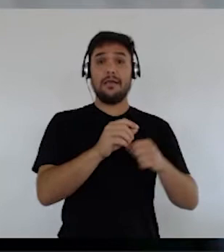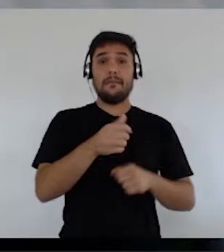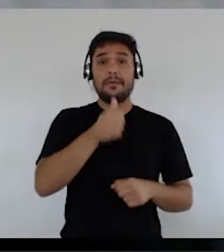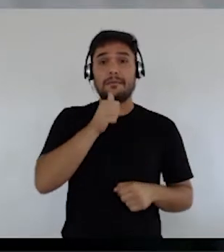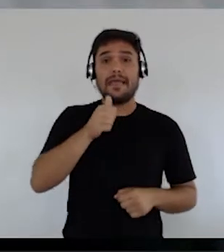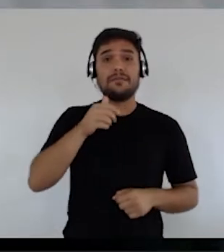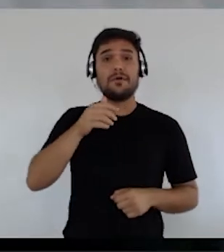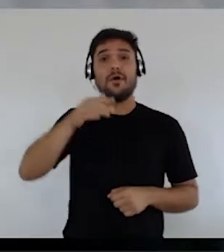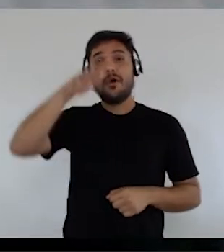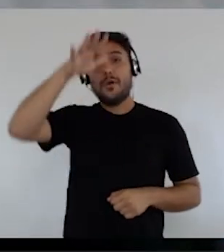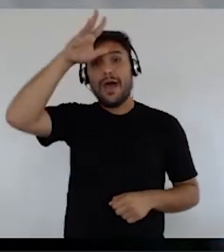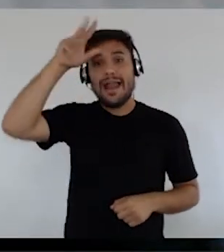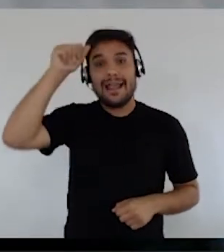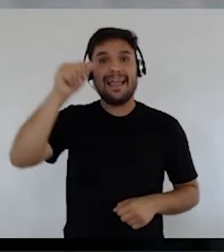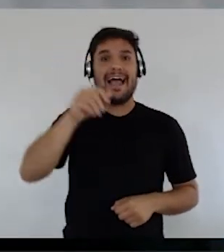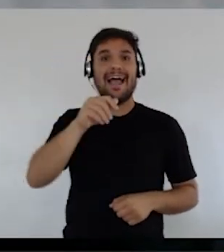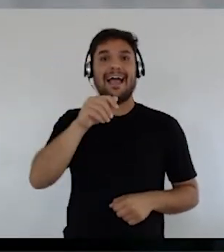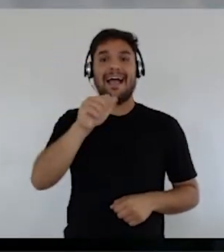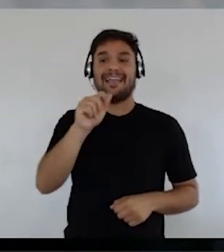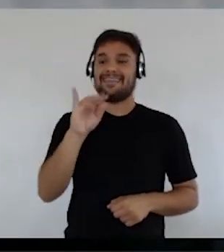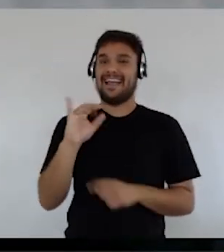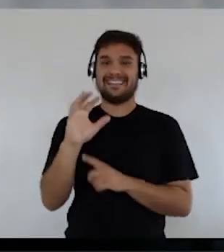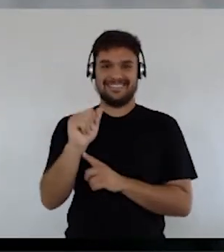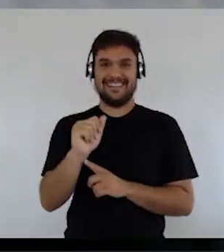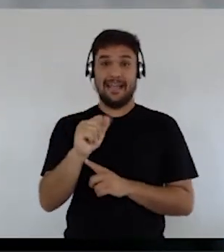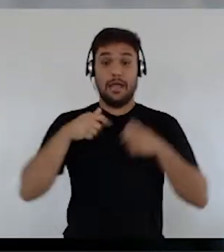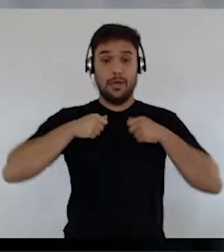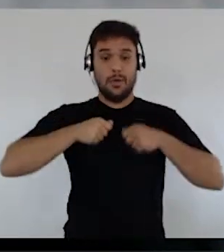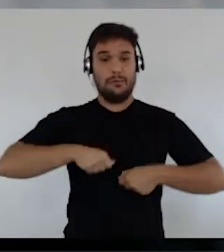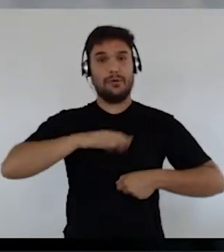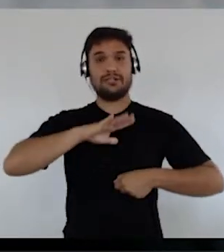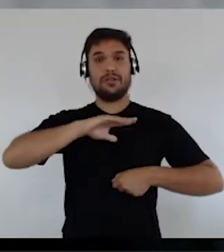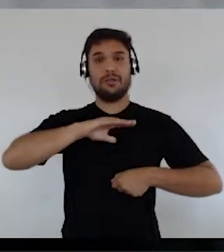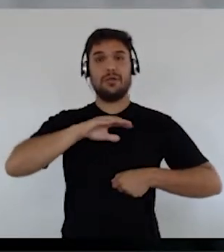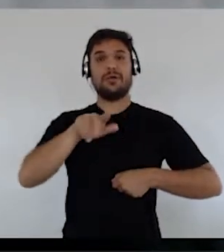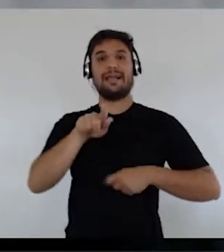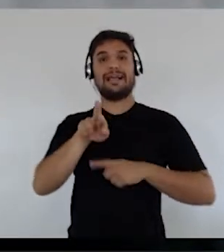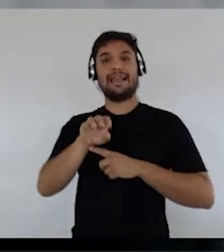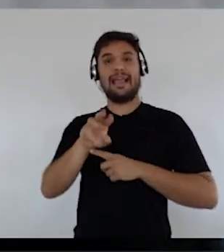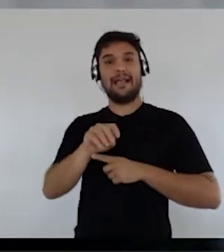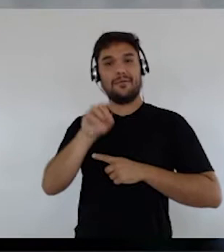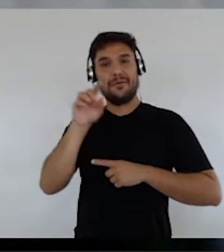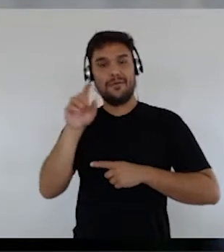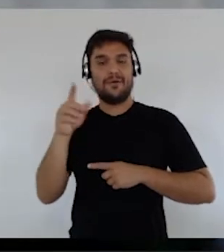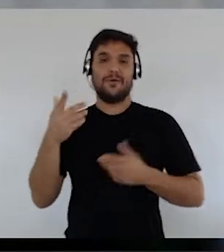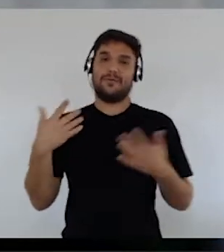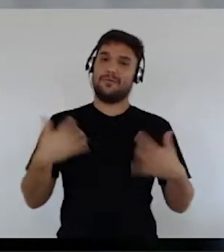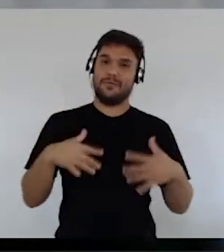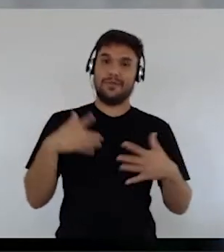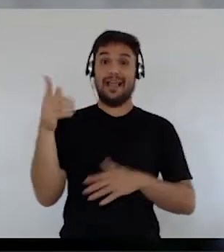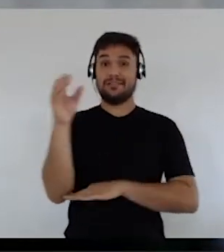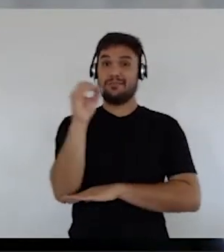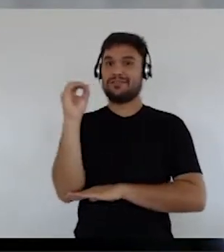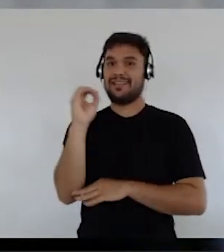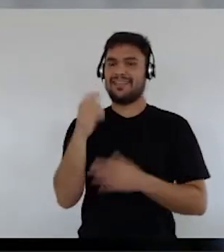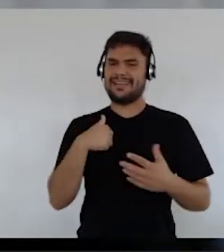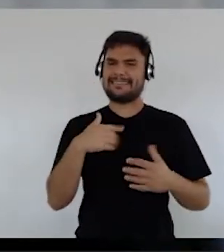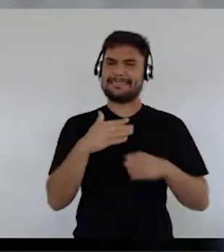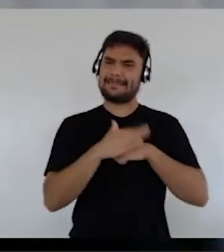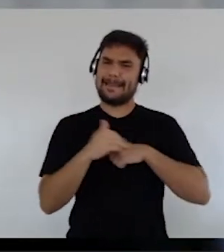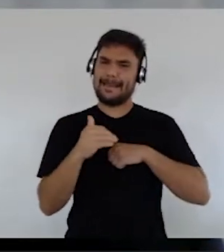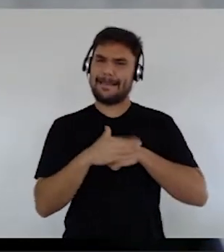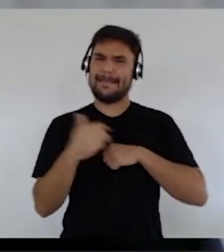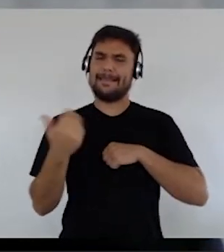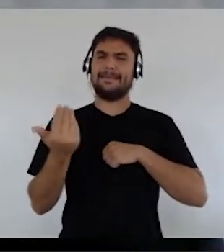comigo, Guaraná Antártica do Brasil, e com a camisa do Grêmio Esporte Clube lá de Porto Alegre. Então, esse carinho,